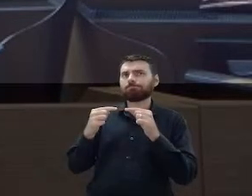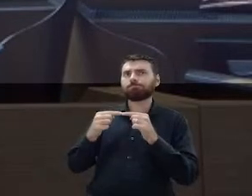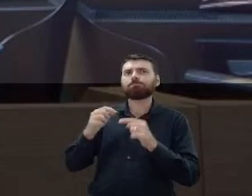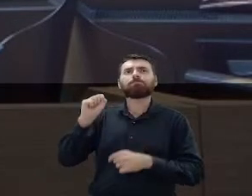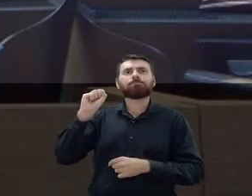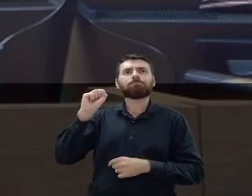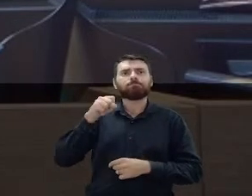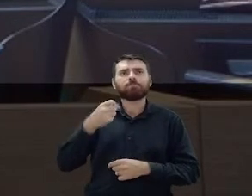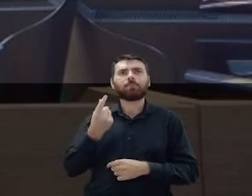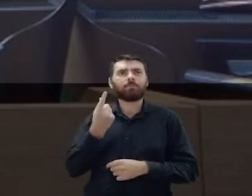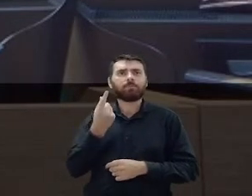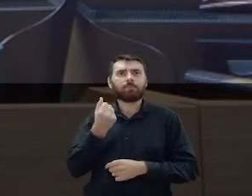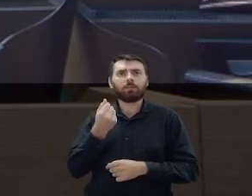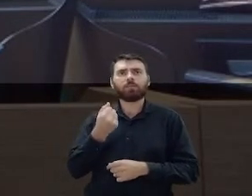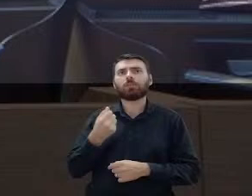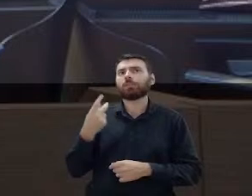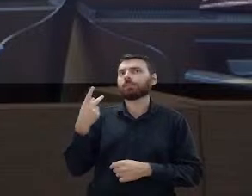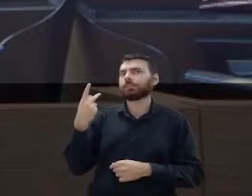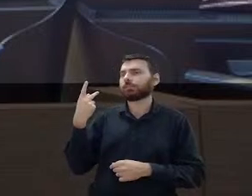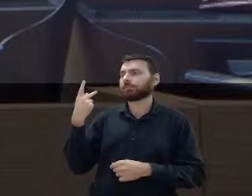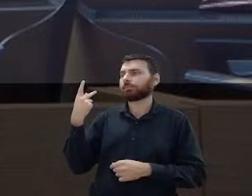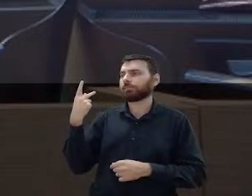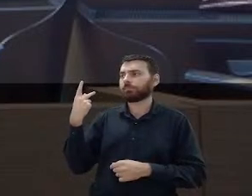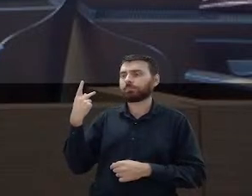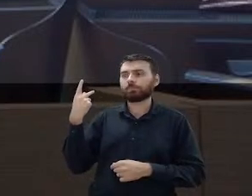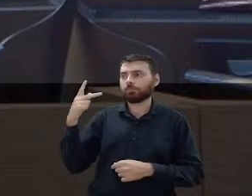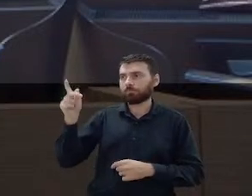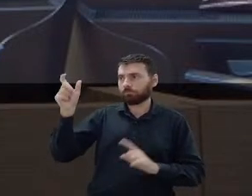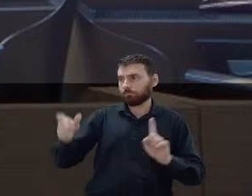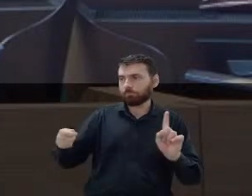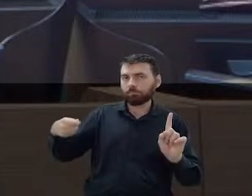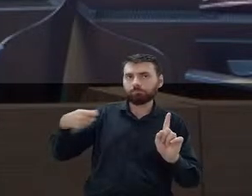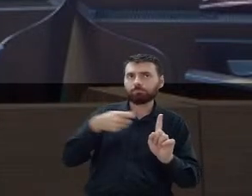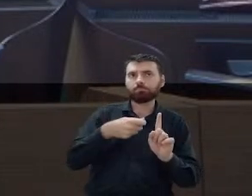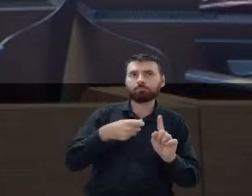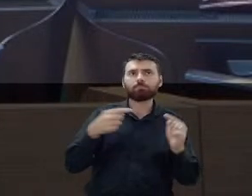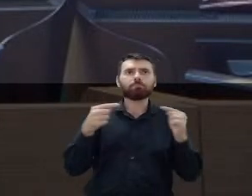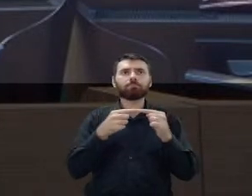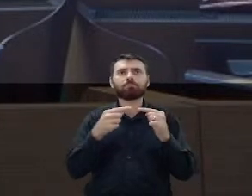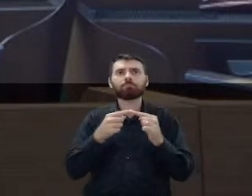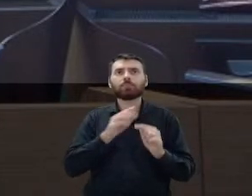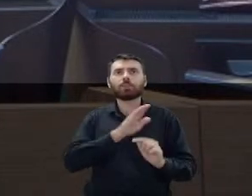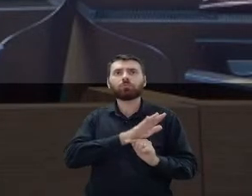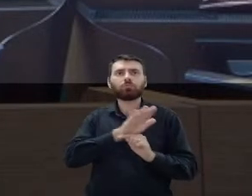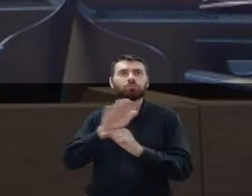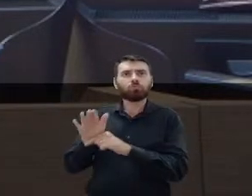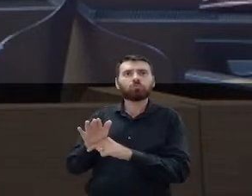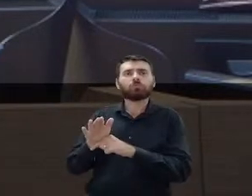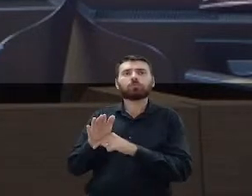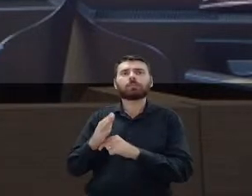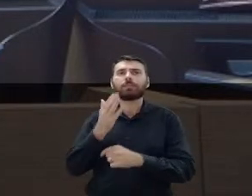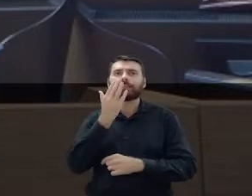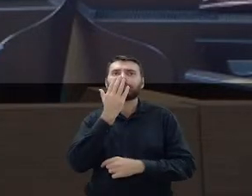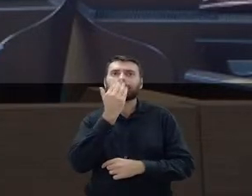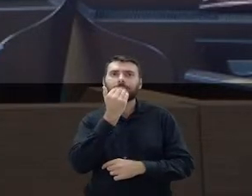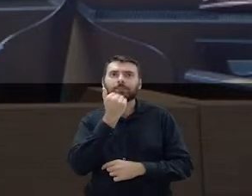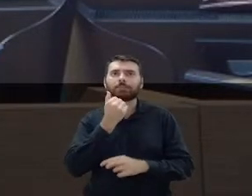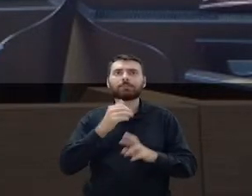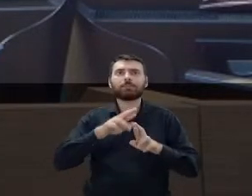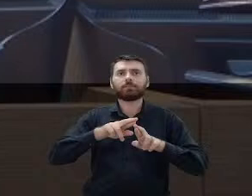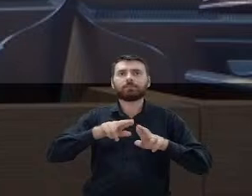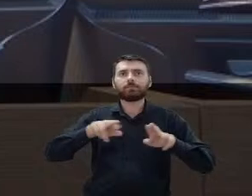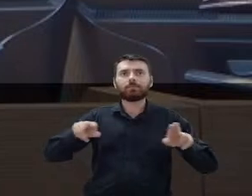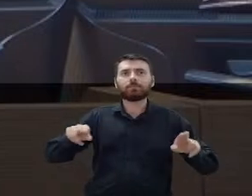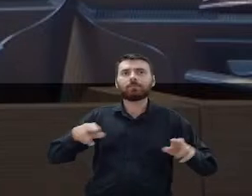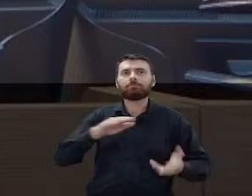valores percebidos pela reclamante a título de auxílio, ajuda, alimentação, refeição, auxílio, ajuda, sexta alimentação